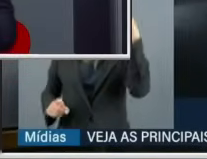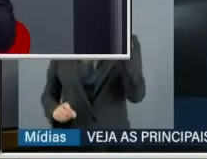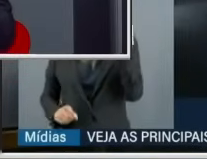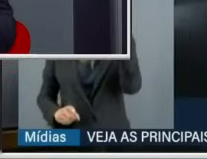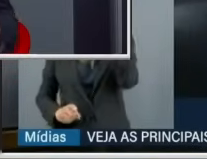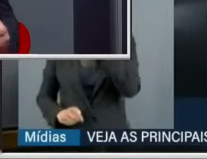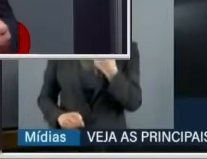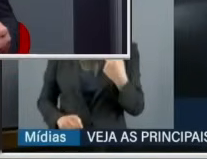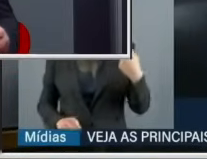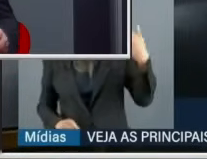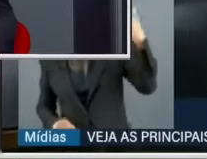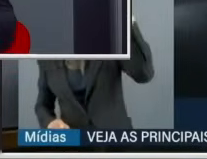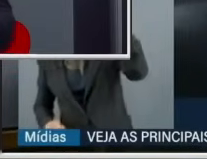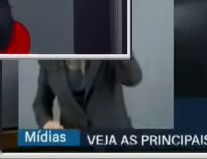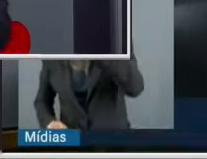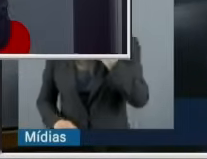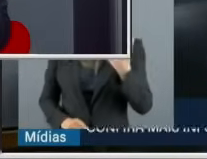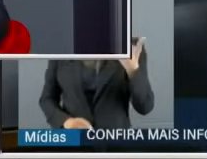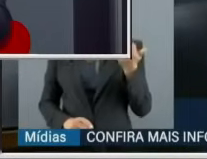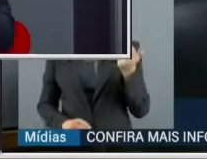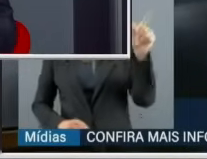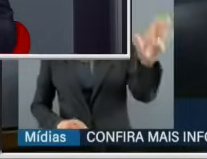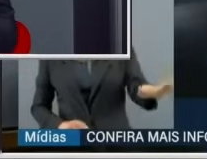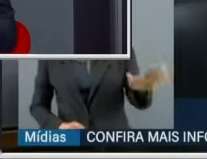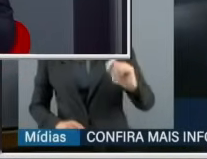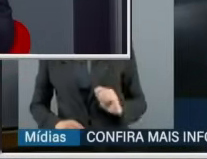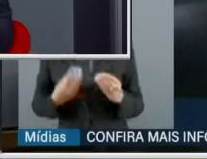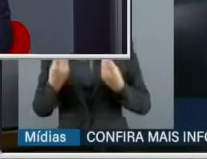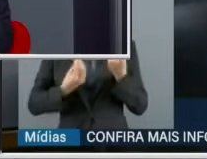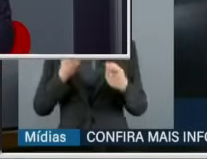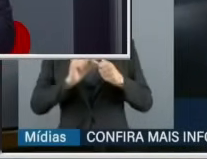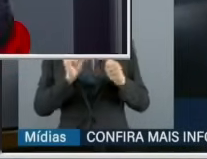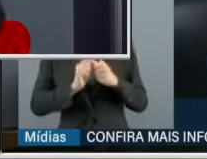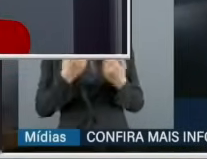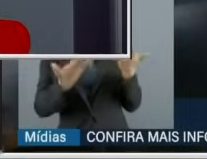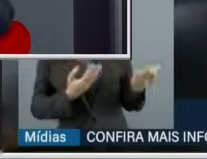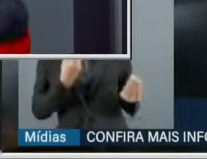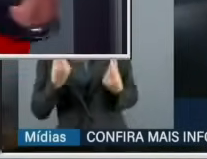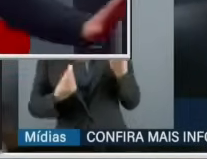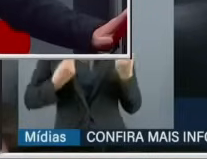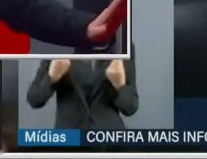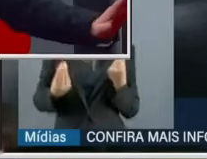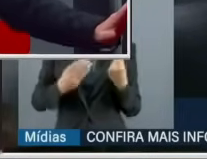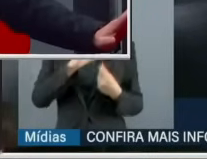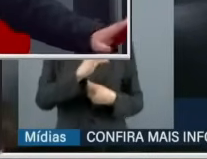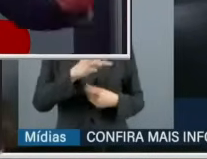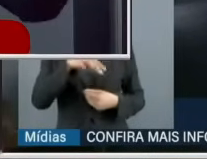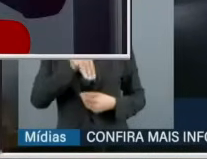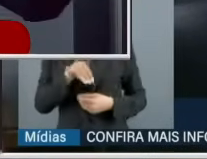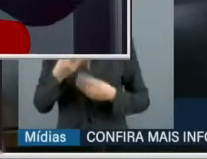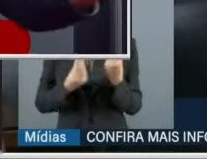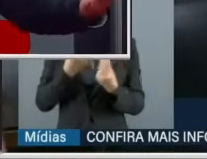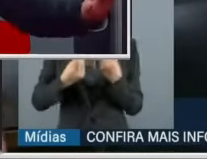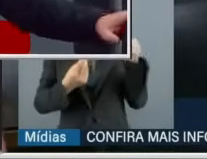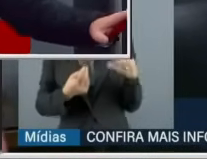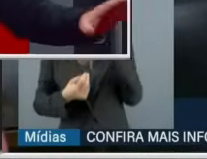você precisa efetivamente ter imparcialidade nessa investigação, independência. Claro que a gente sabe... Isso aí é um teatro político, é uma